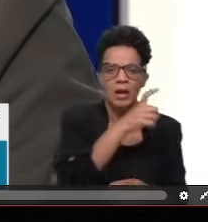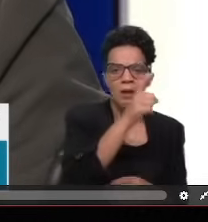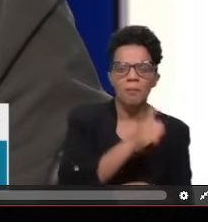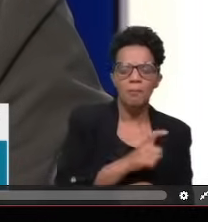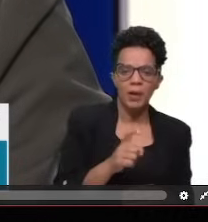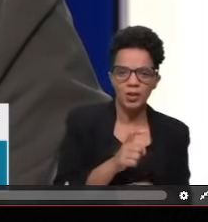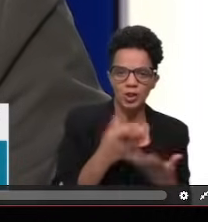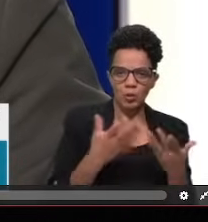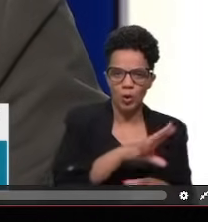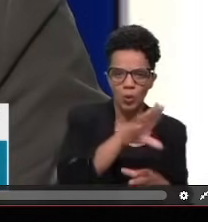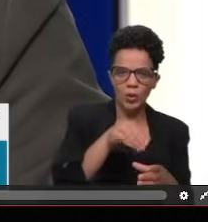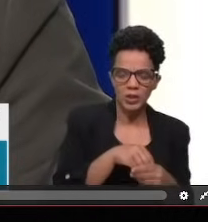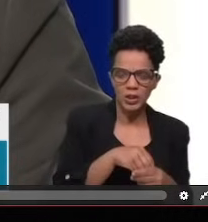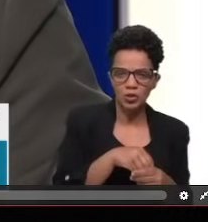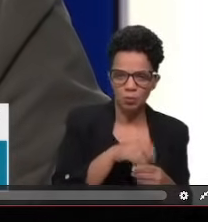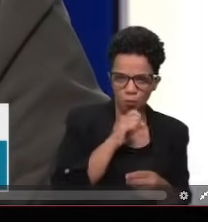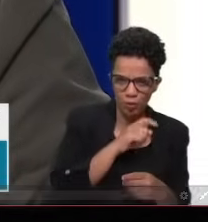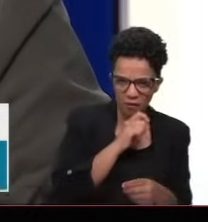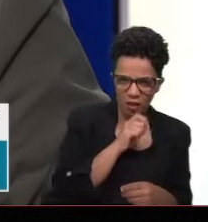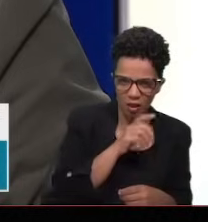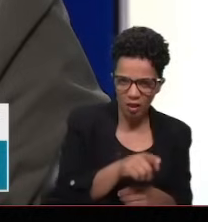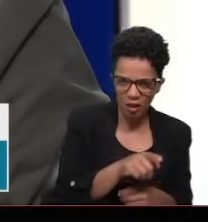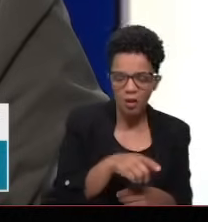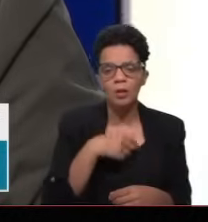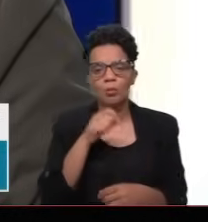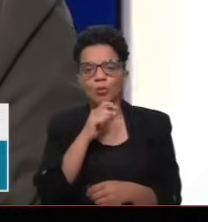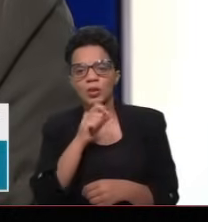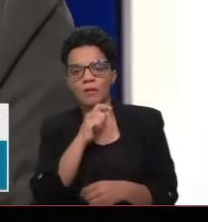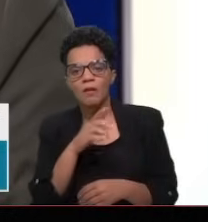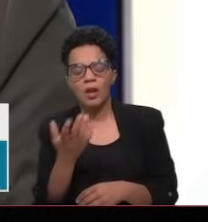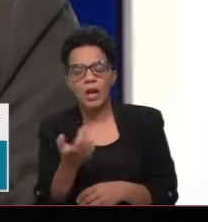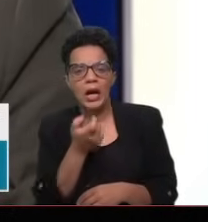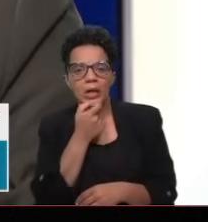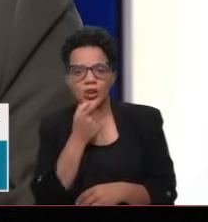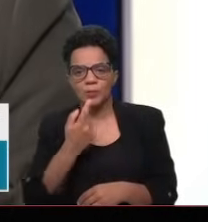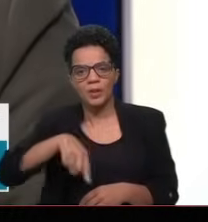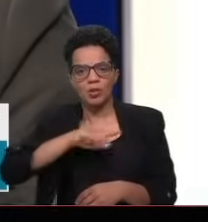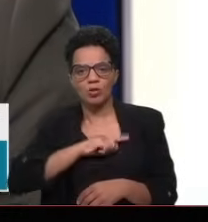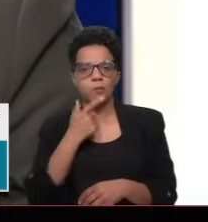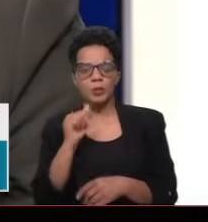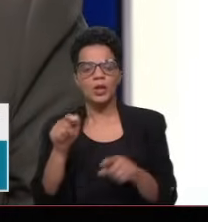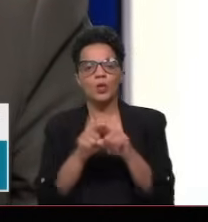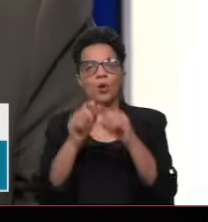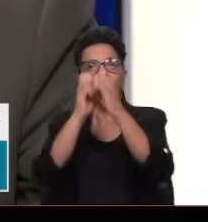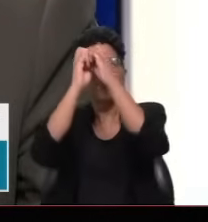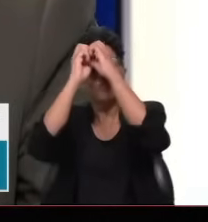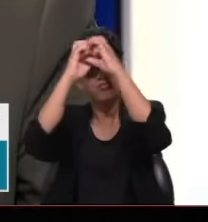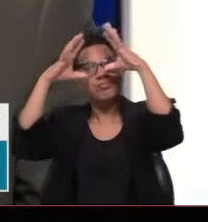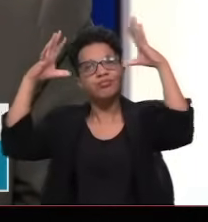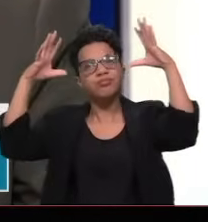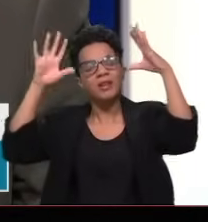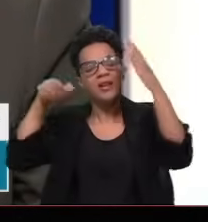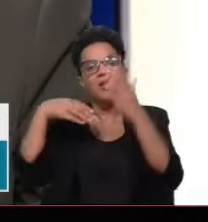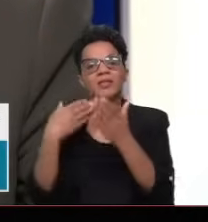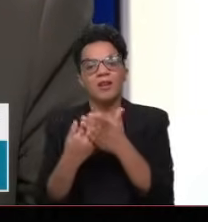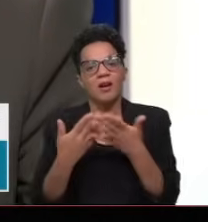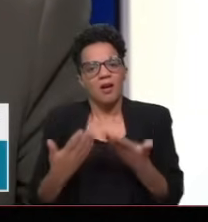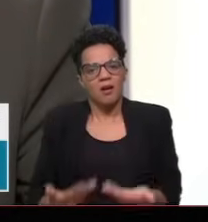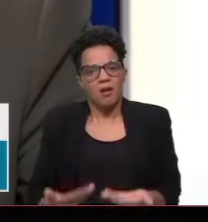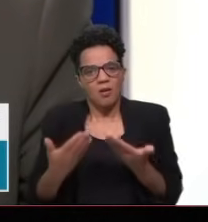atual contexto parece-lhe possível é possível quando temos falar de nós não podemos ser utópicos a achar que vamos neste